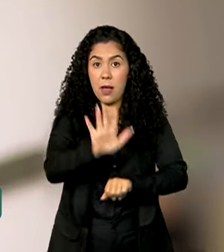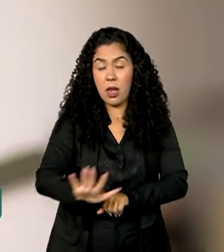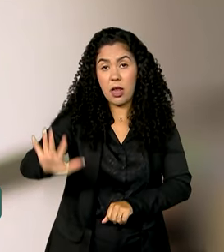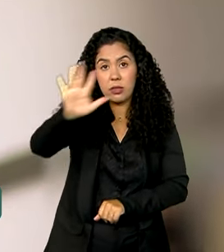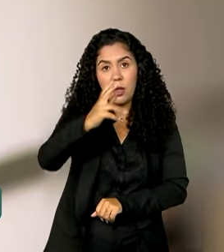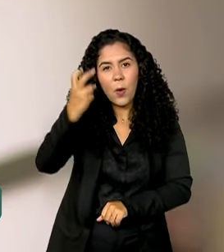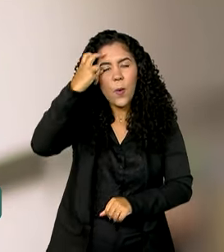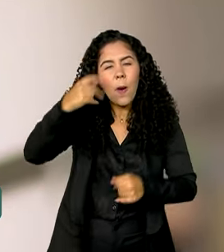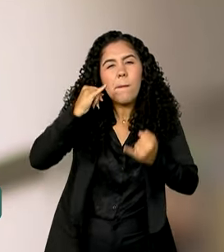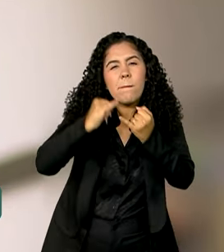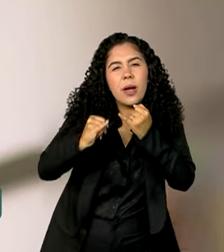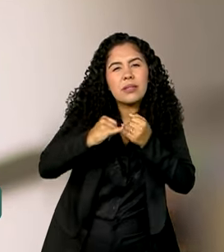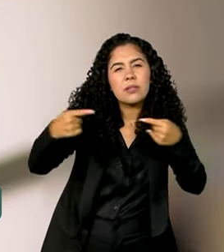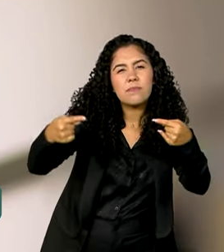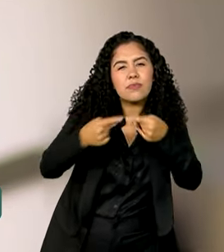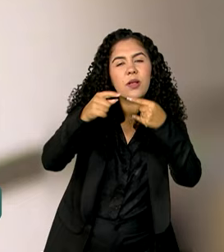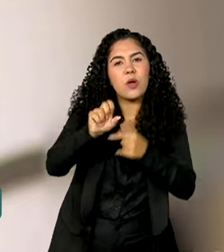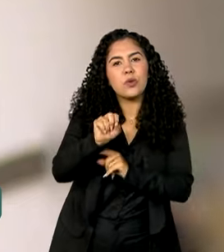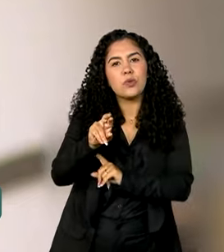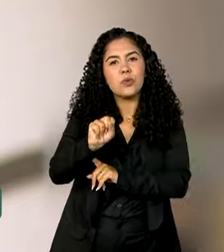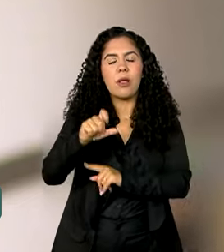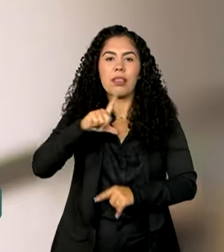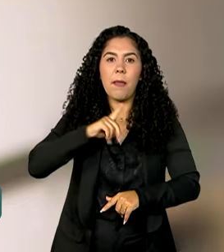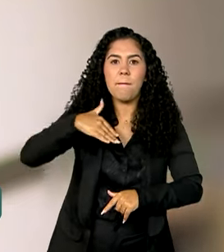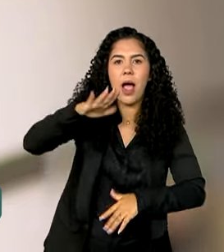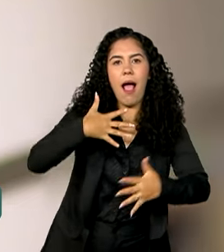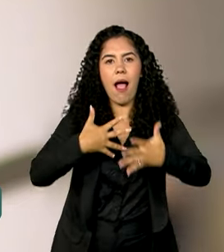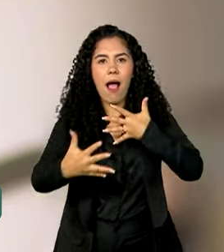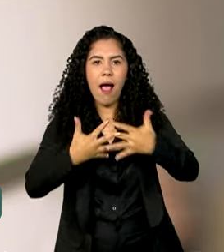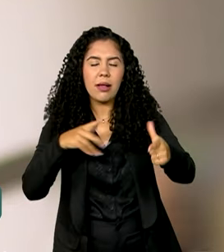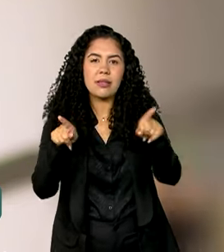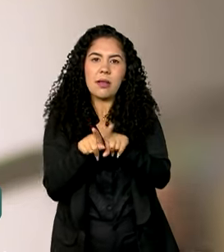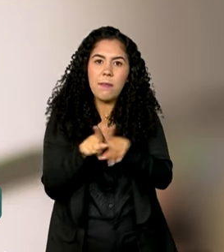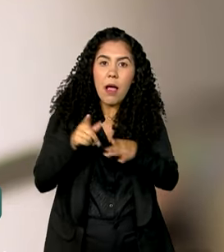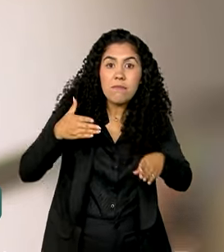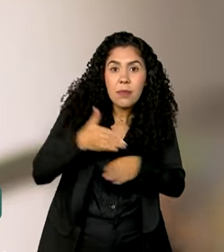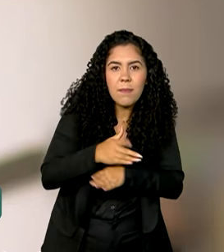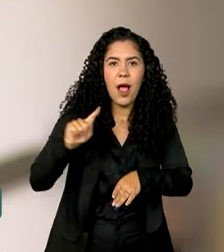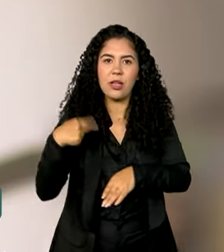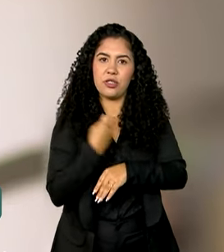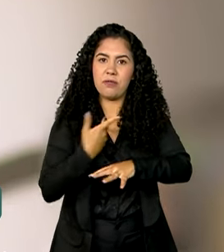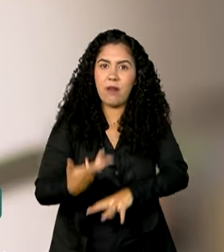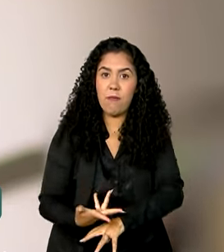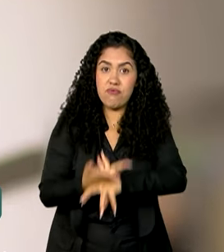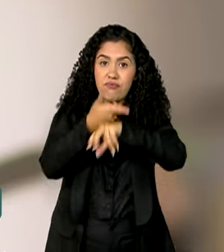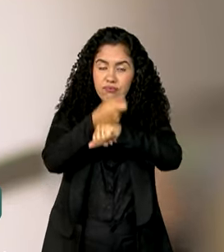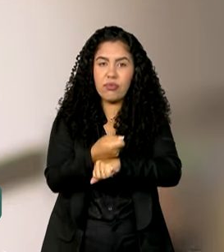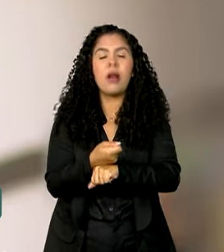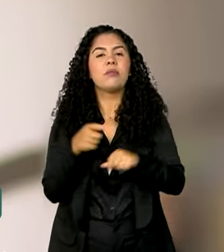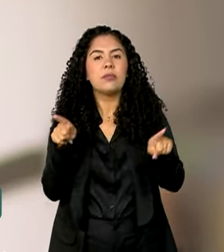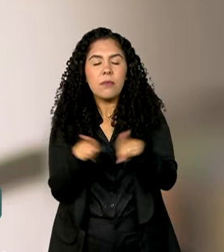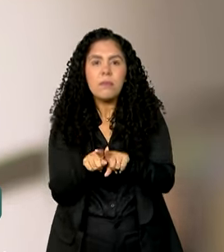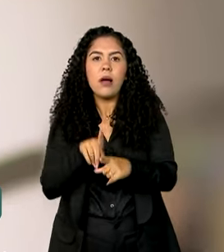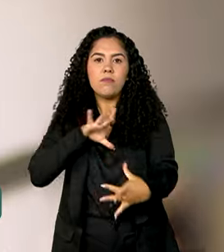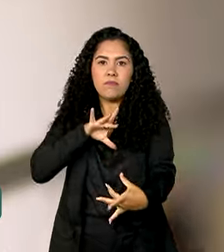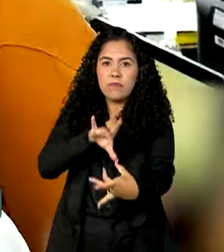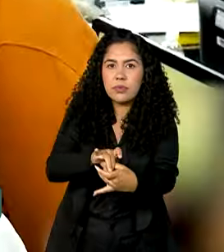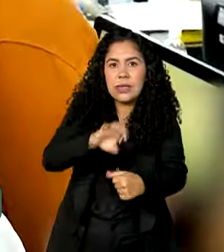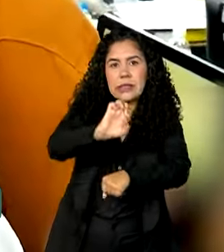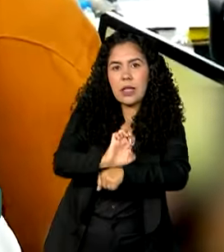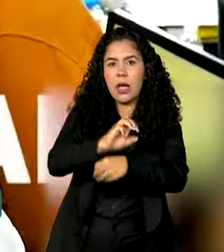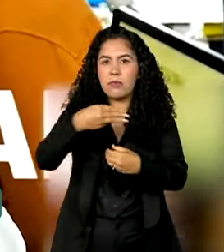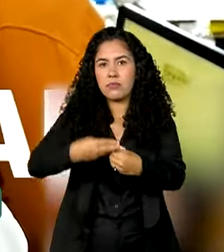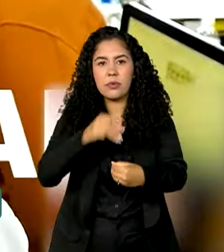SUS da cultura. Assim, com mais transparência e participação, iremos qualificar a gestão junto aos estados e municípios.